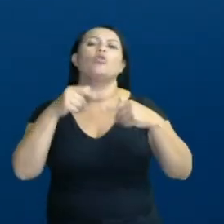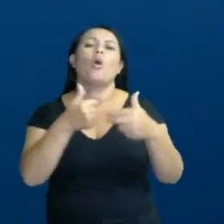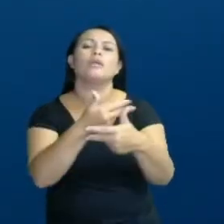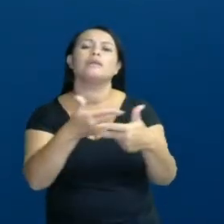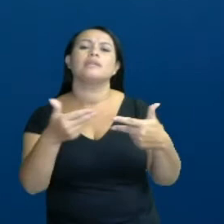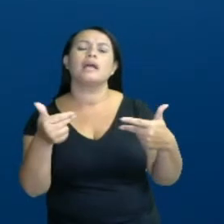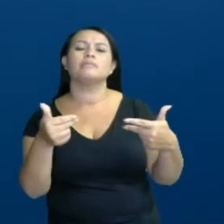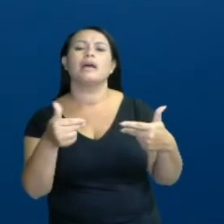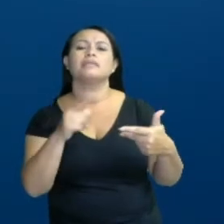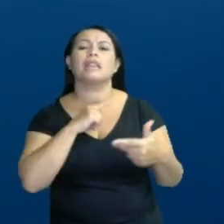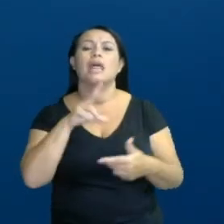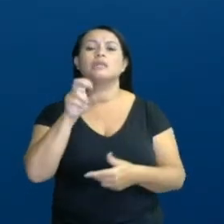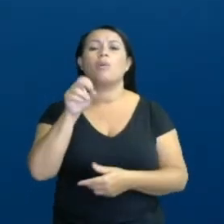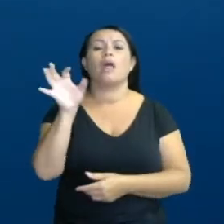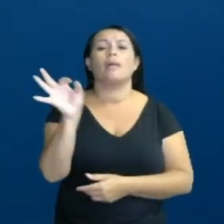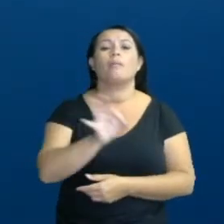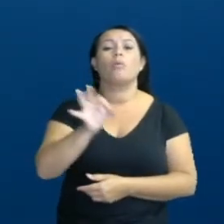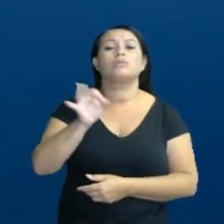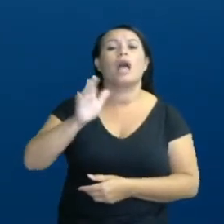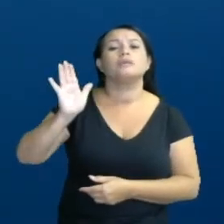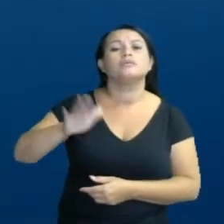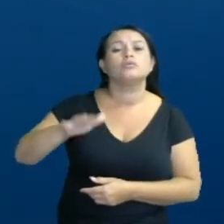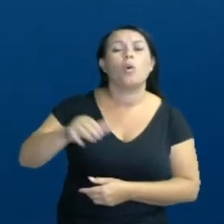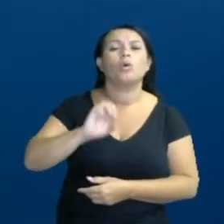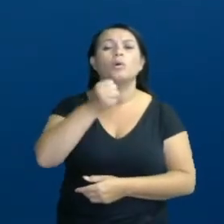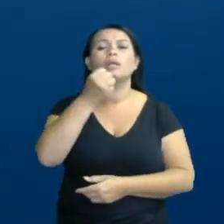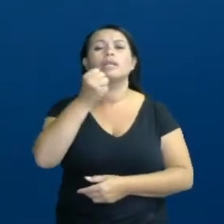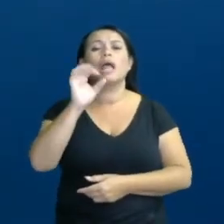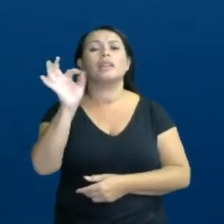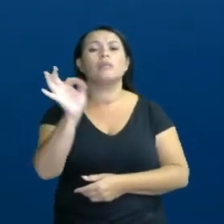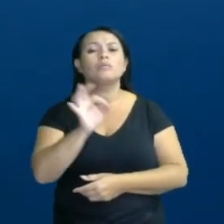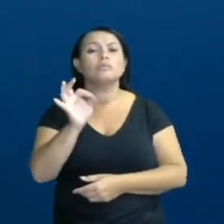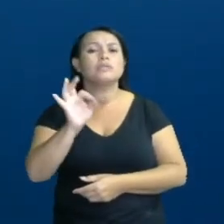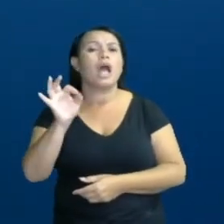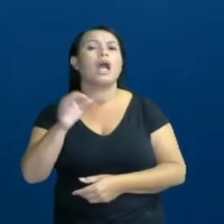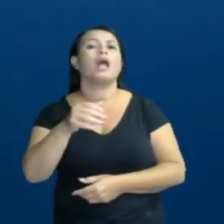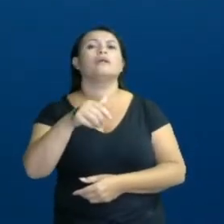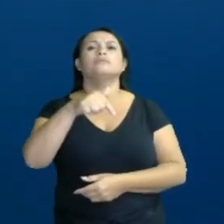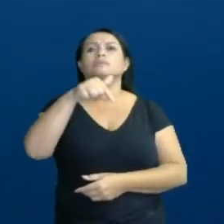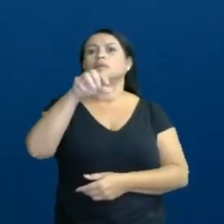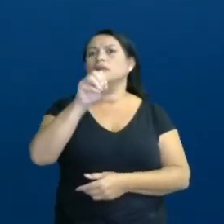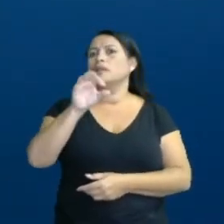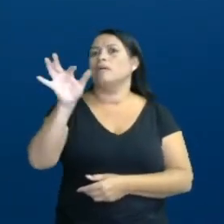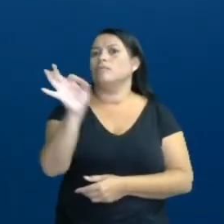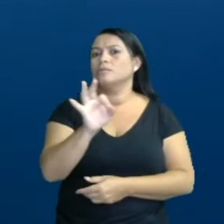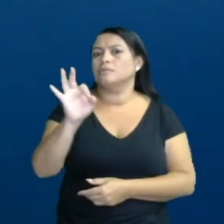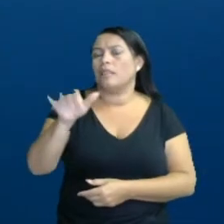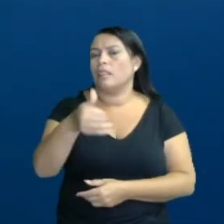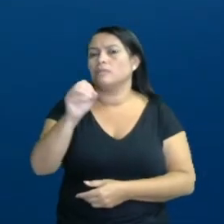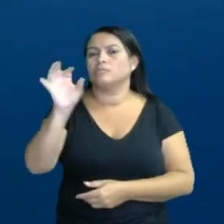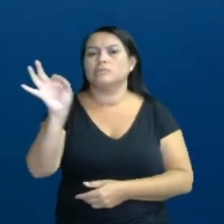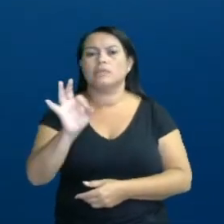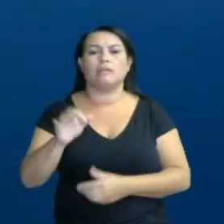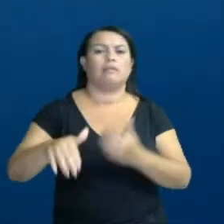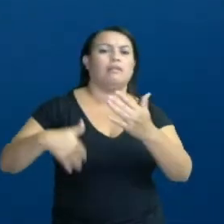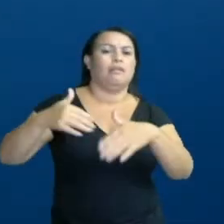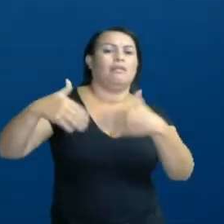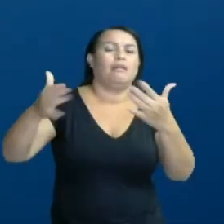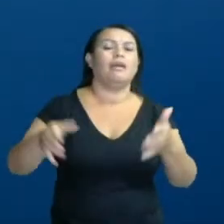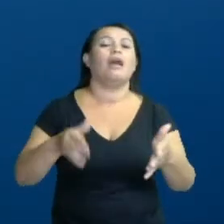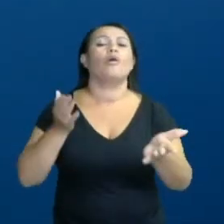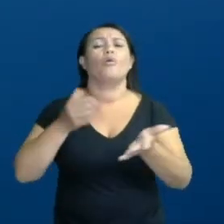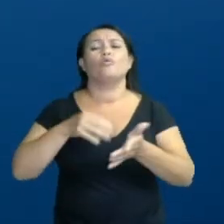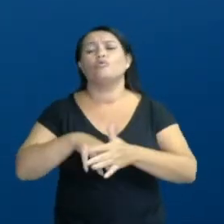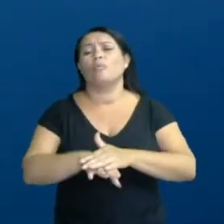com 50% de desconto, 80%, 70%, 10%. E assim por diante, né? E